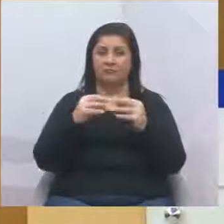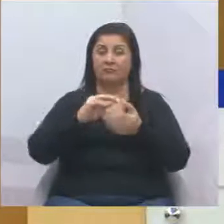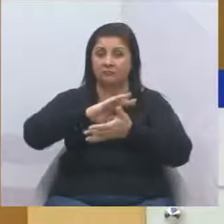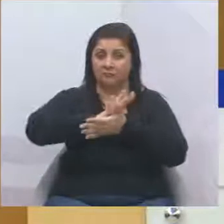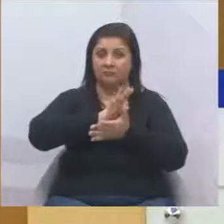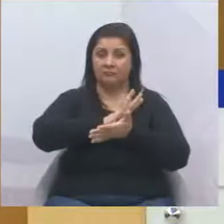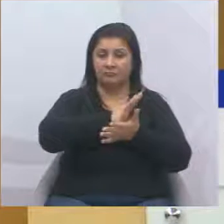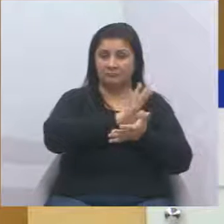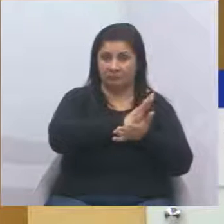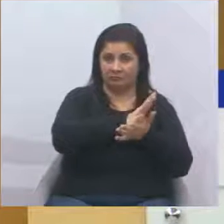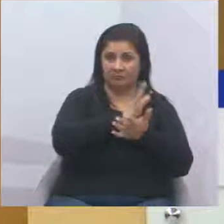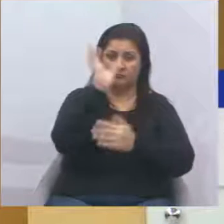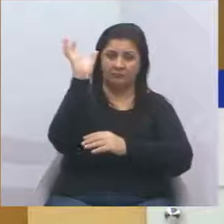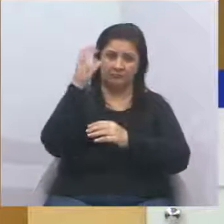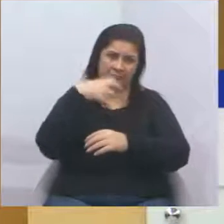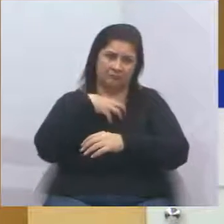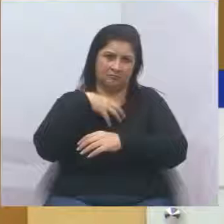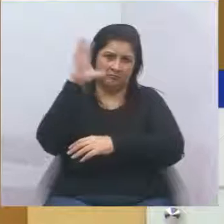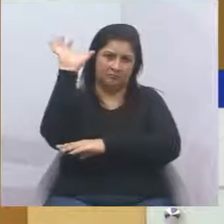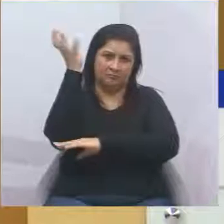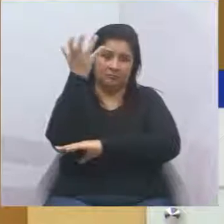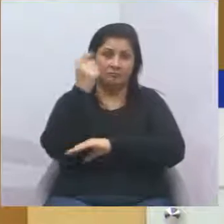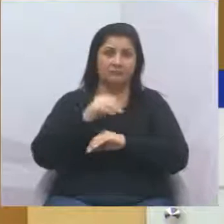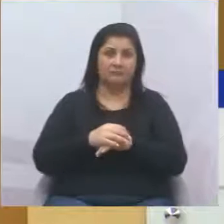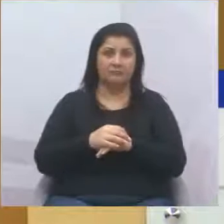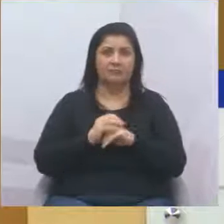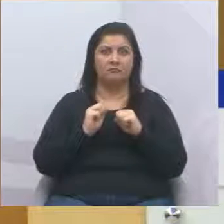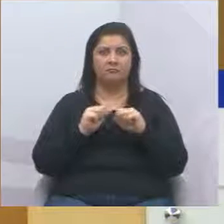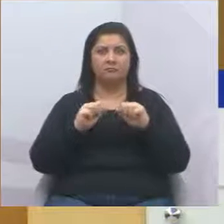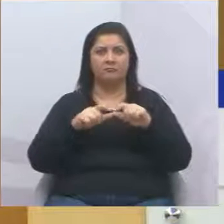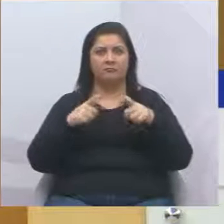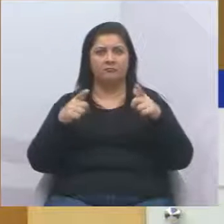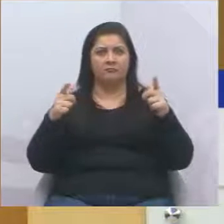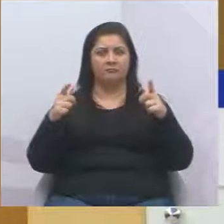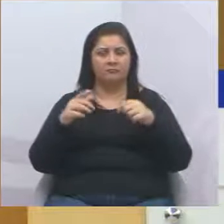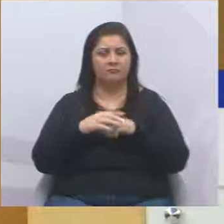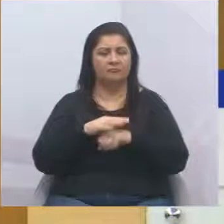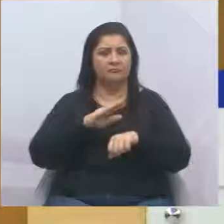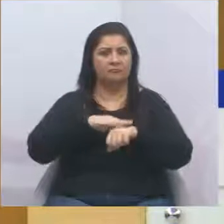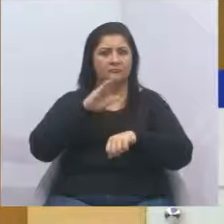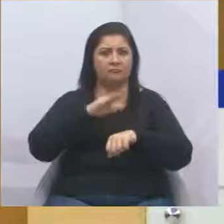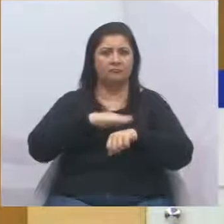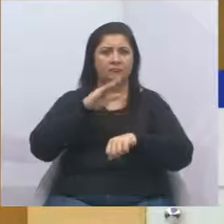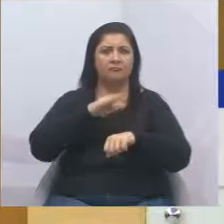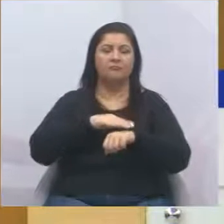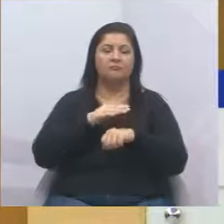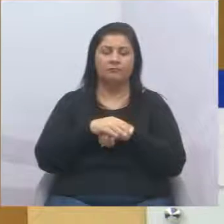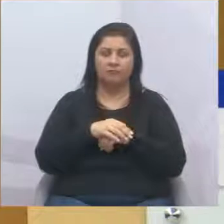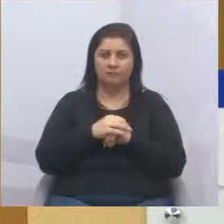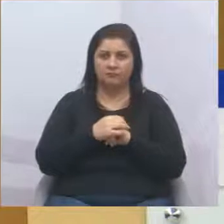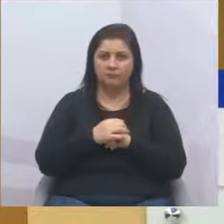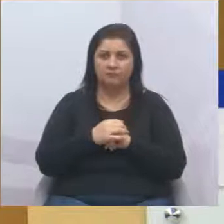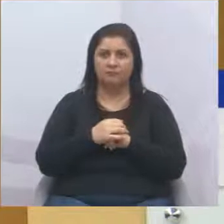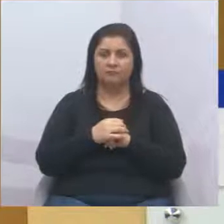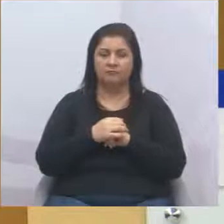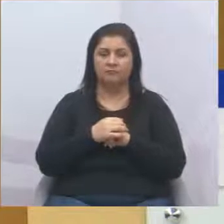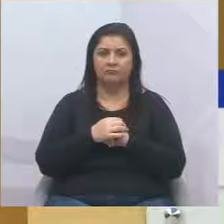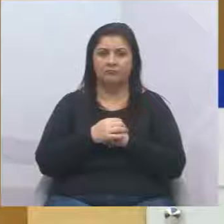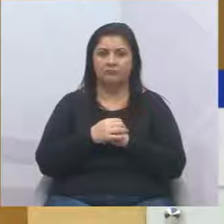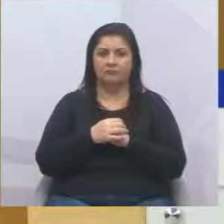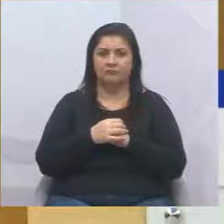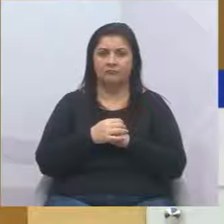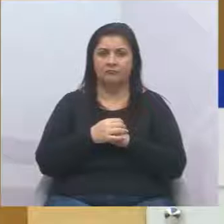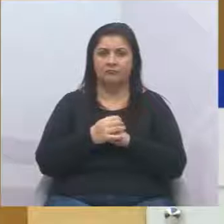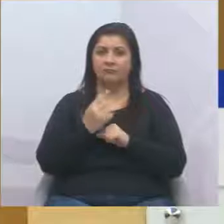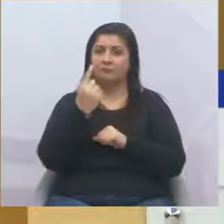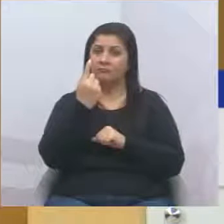causados pela leucena tendem a se intensificar quanto maiores forem as suas populações.